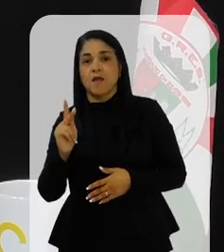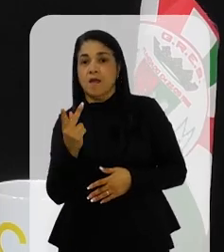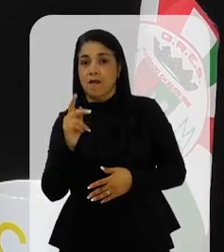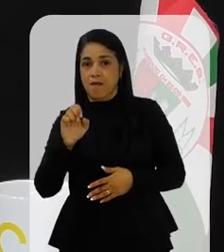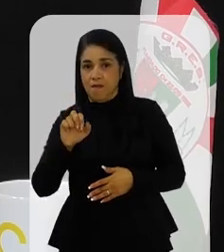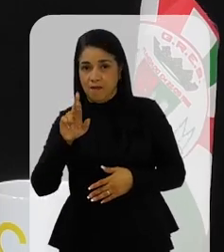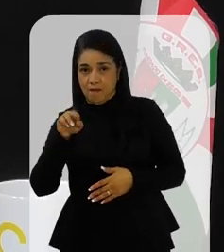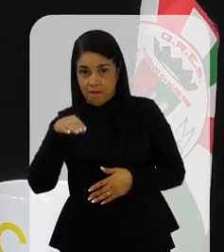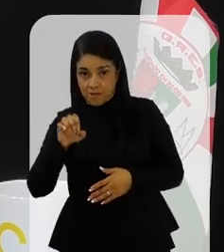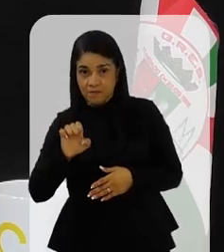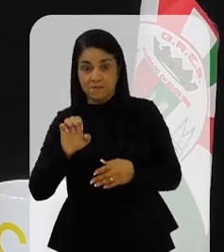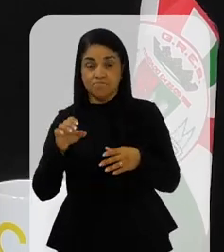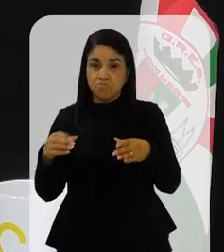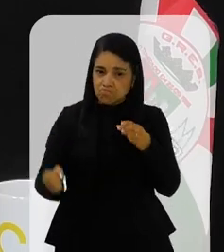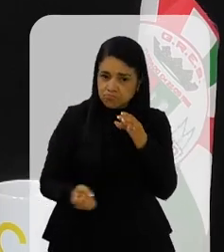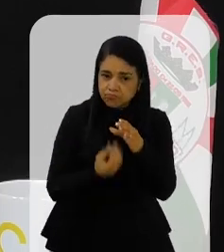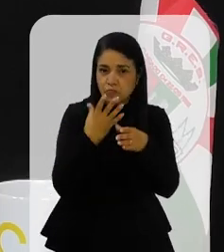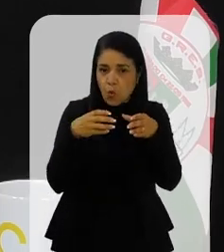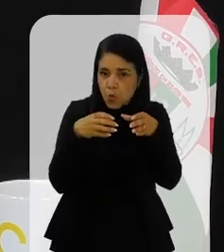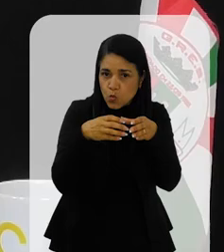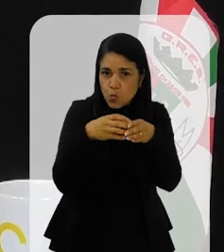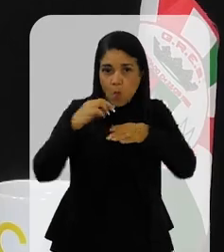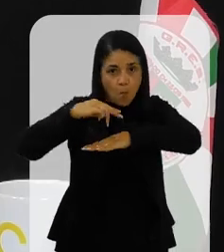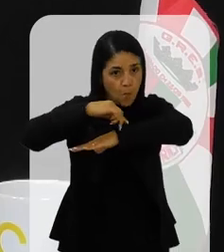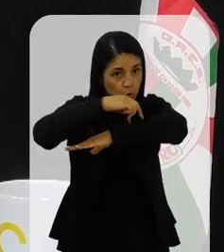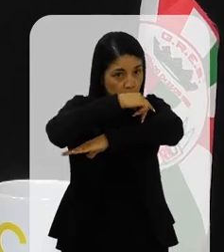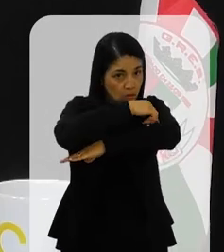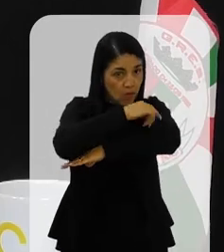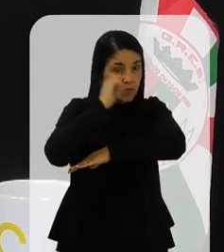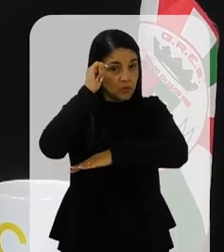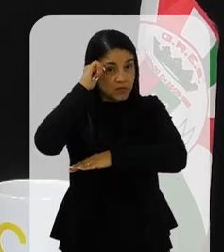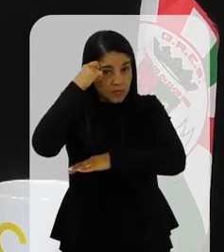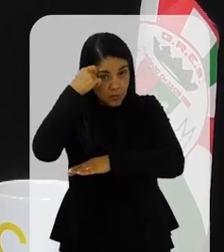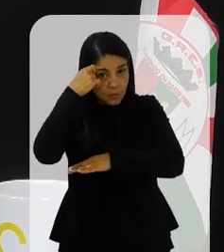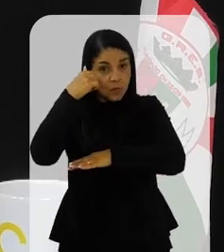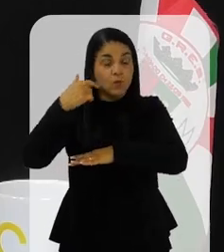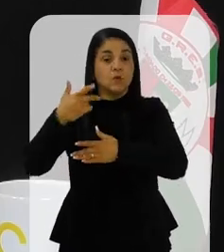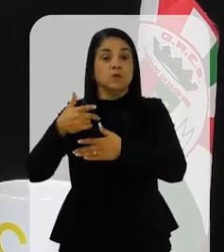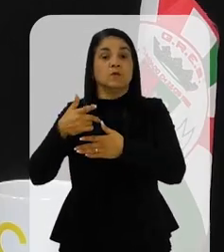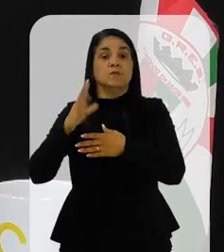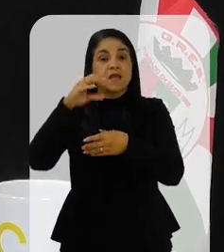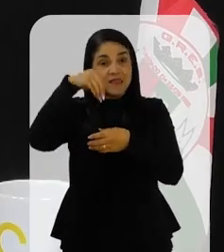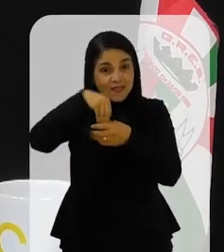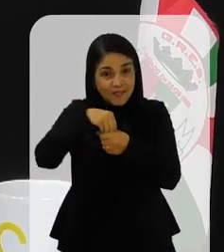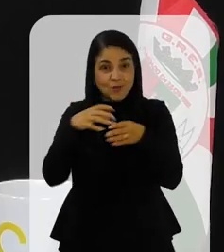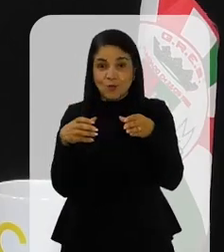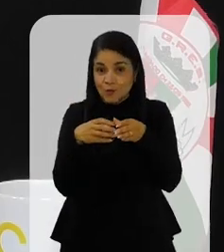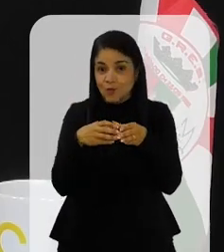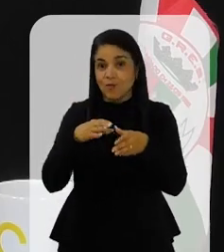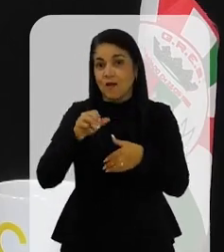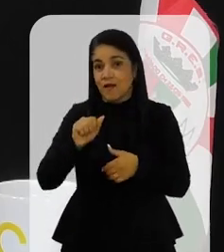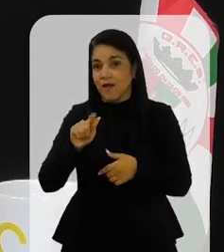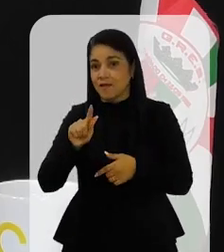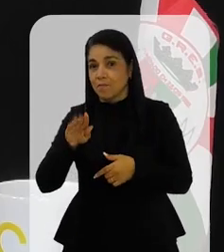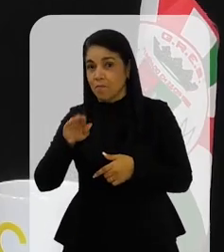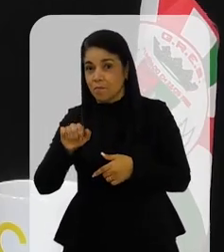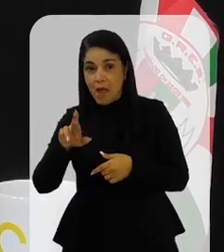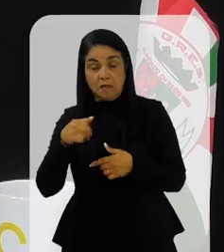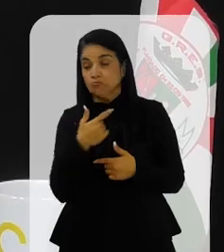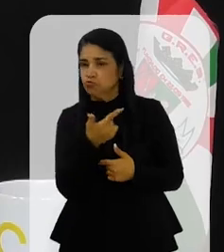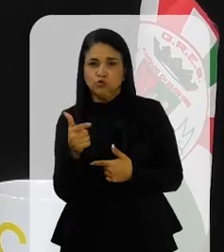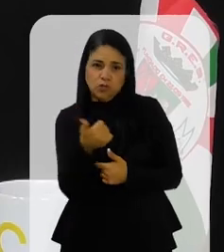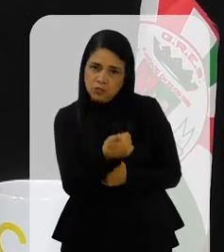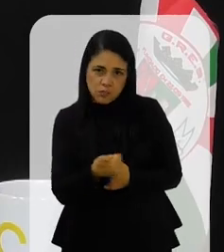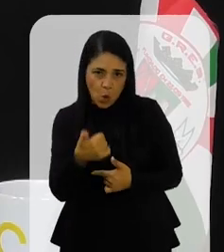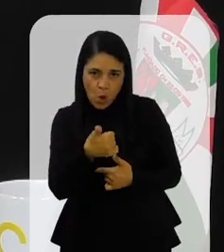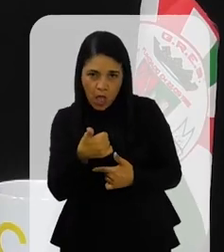galera que nós montamos, esse grupo de modelos negros para desfilar no Aguibara, e nós não tinha zap nessa época, não tinha telefone celular,